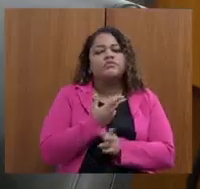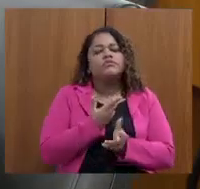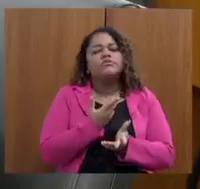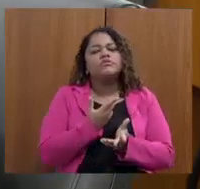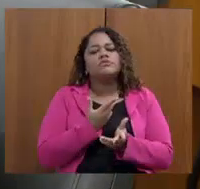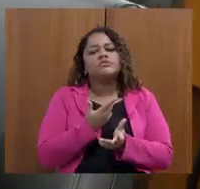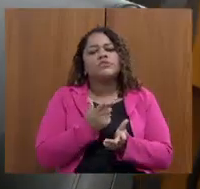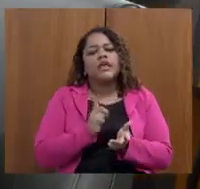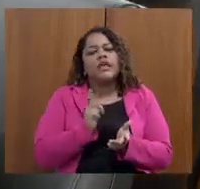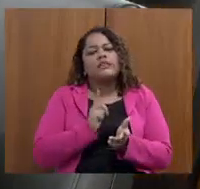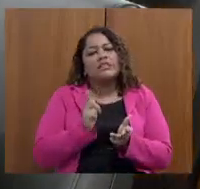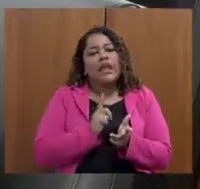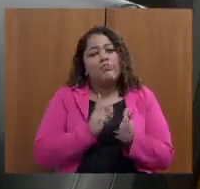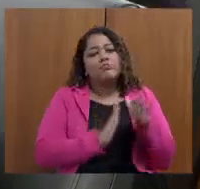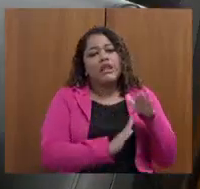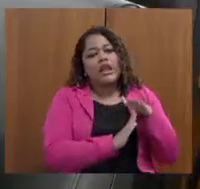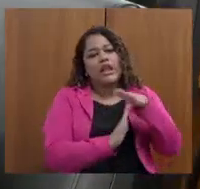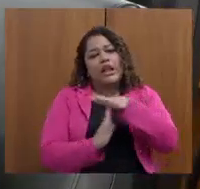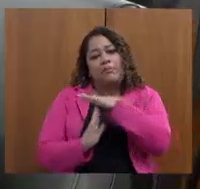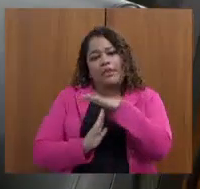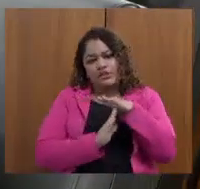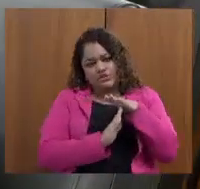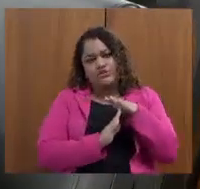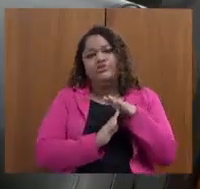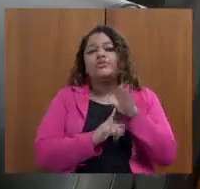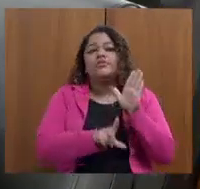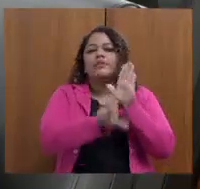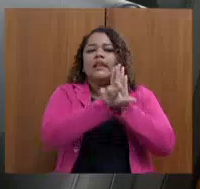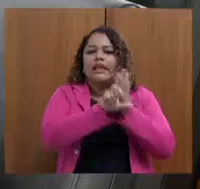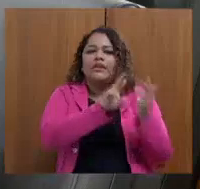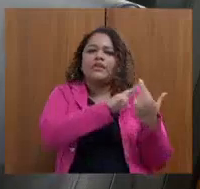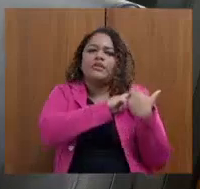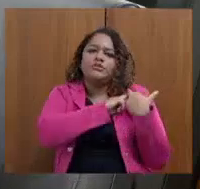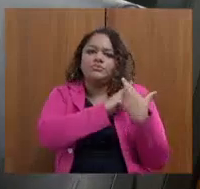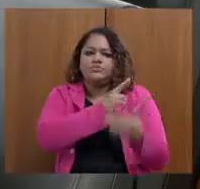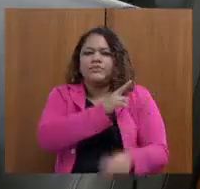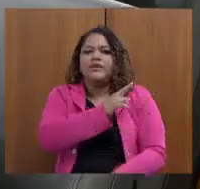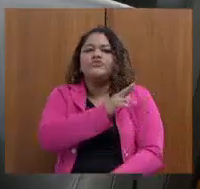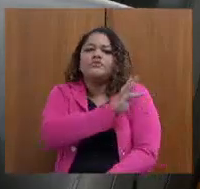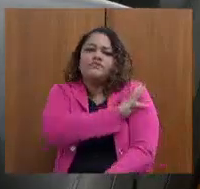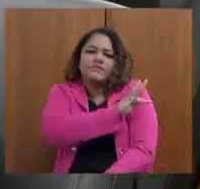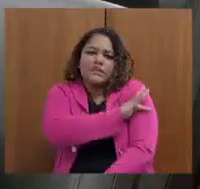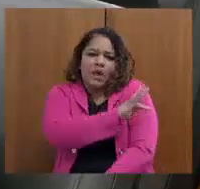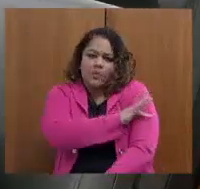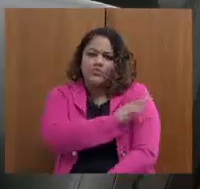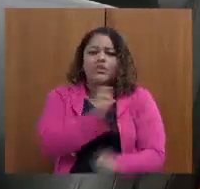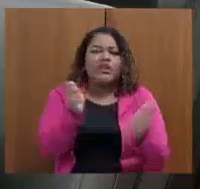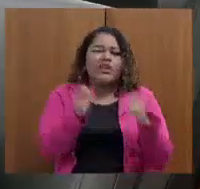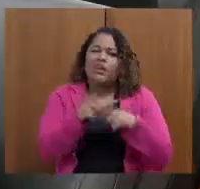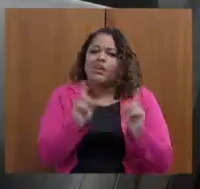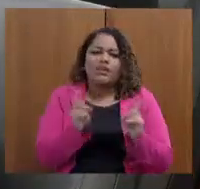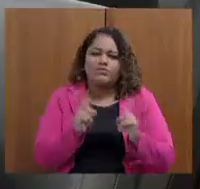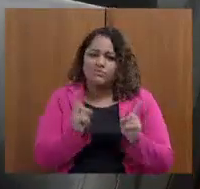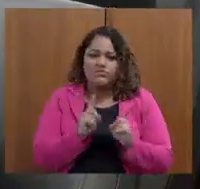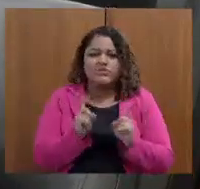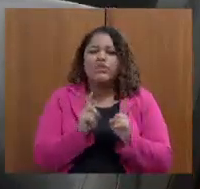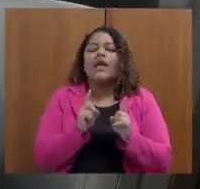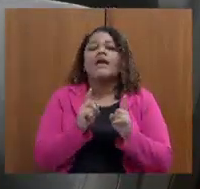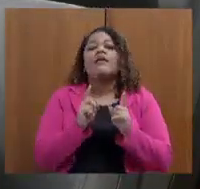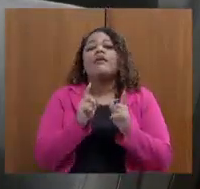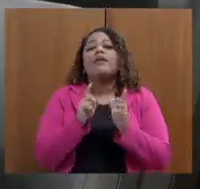do limite né da lei de responsabilidade fiscal para aumento de equipe tivemos algumas posições